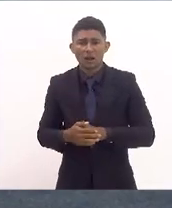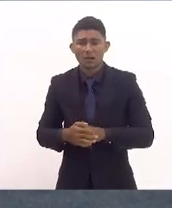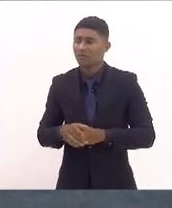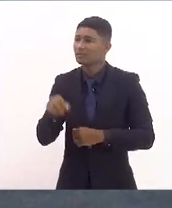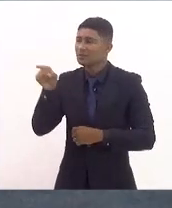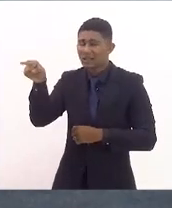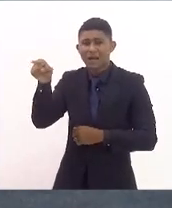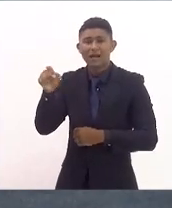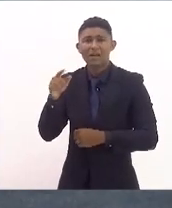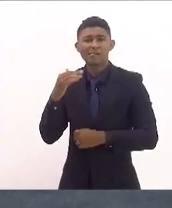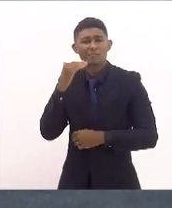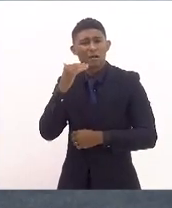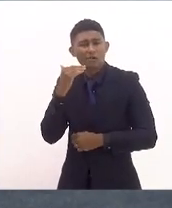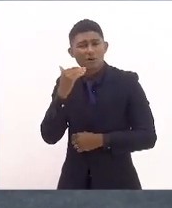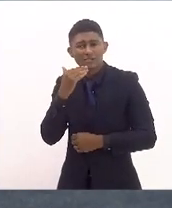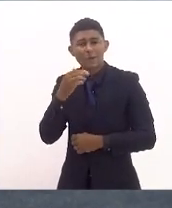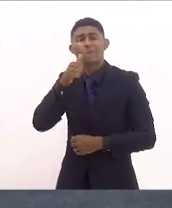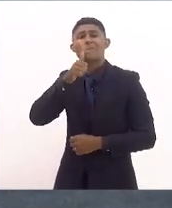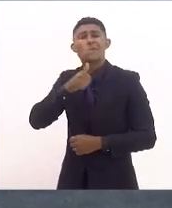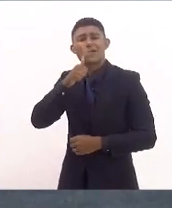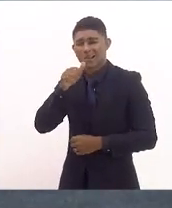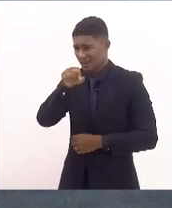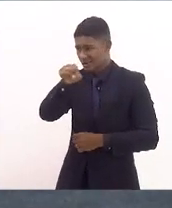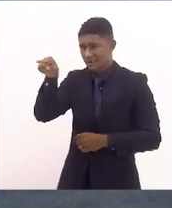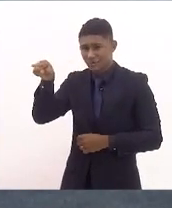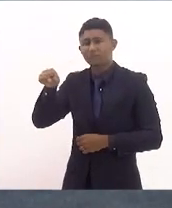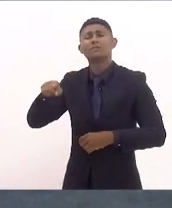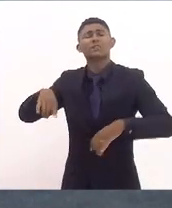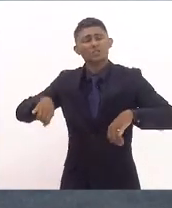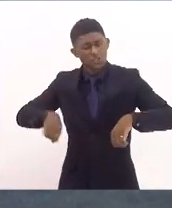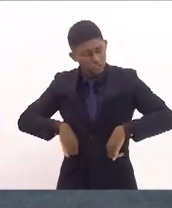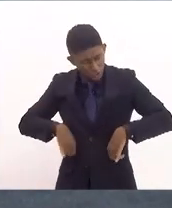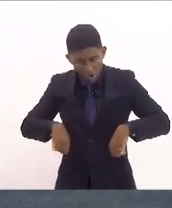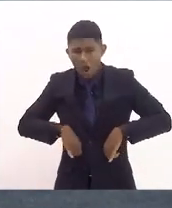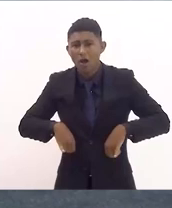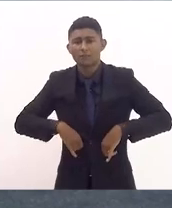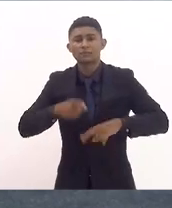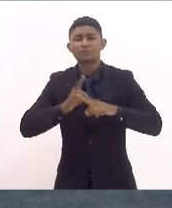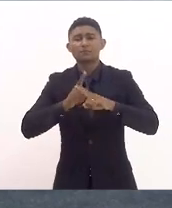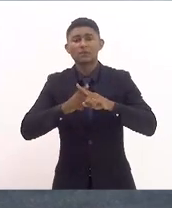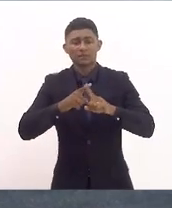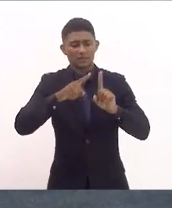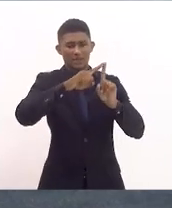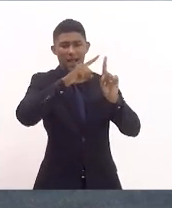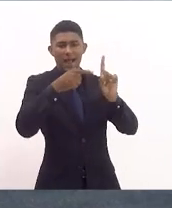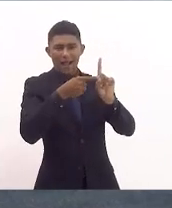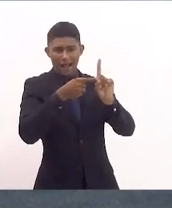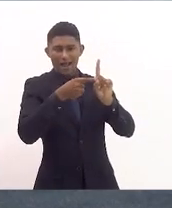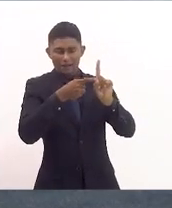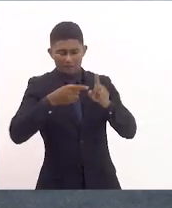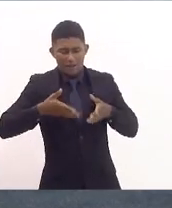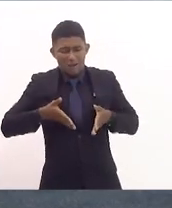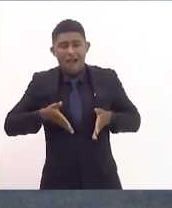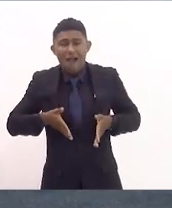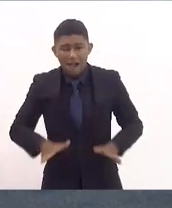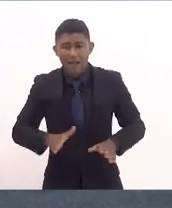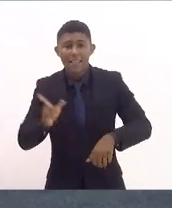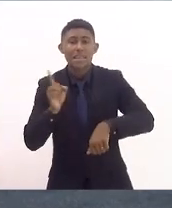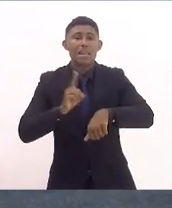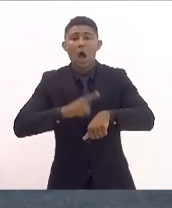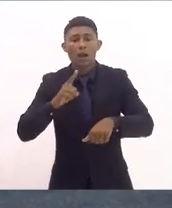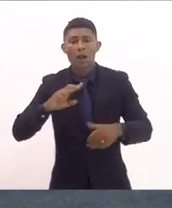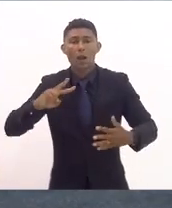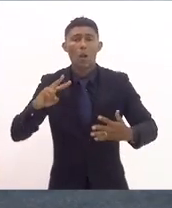as mulheres sofrem de violência doméstica violência obstétrica em maternidades que não